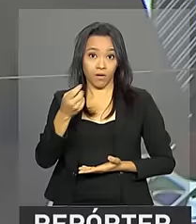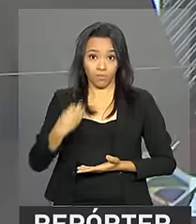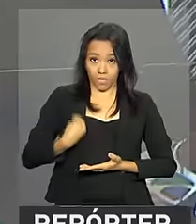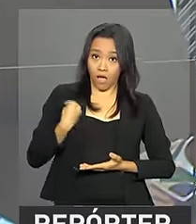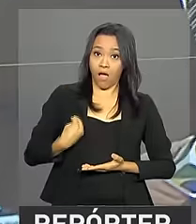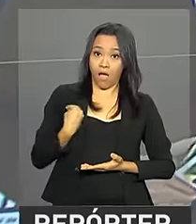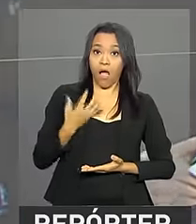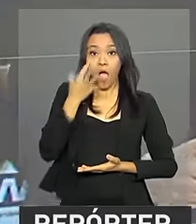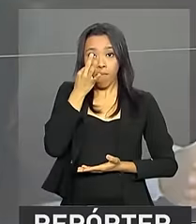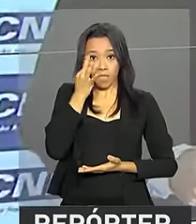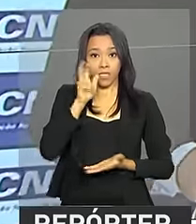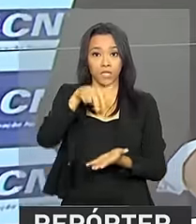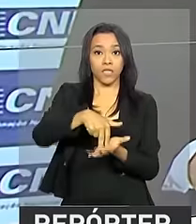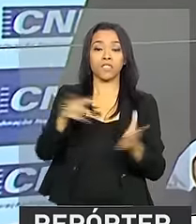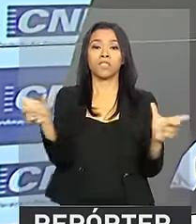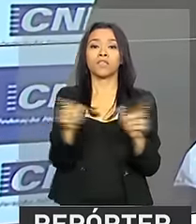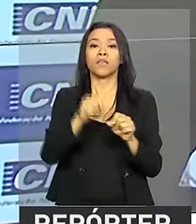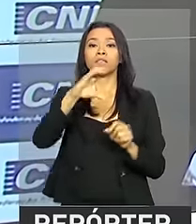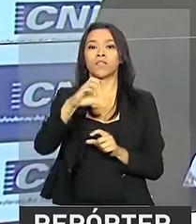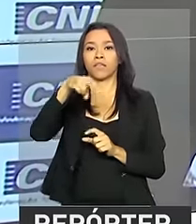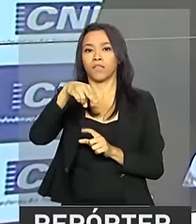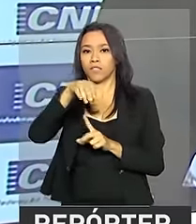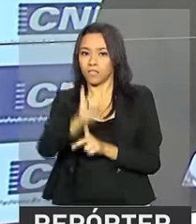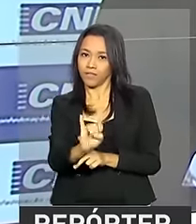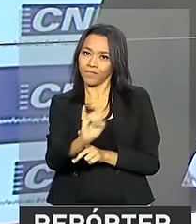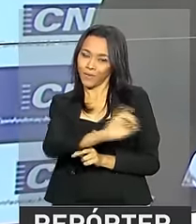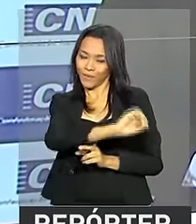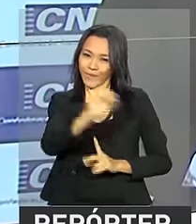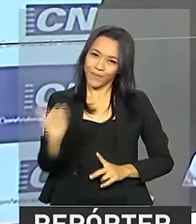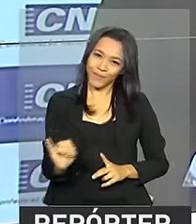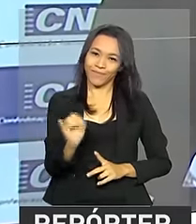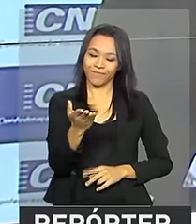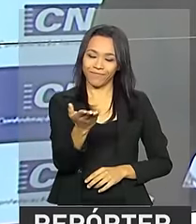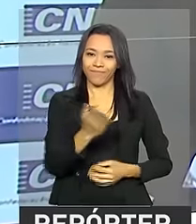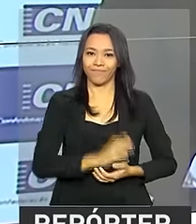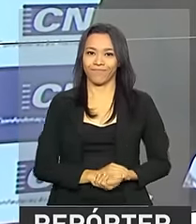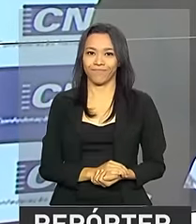na CNI e tem as informações para a gente. Oi, João Pedro.